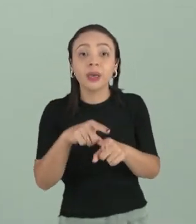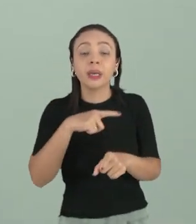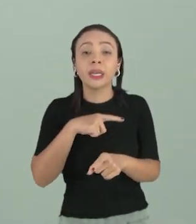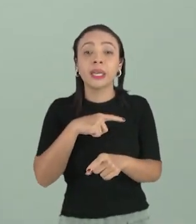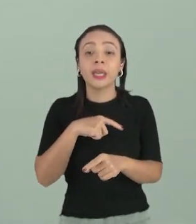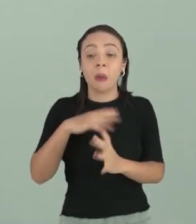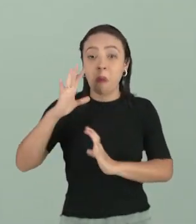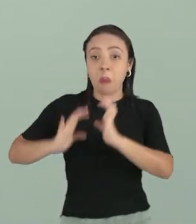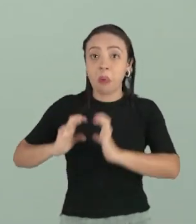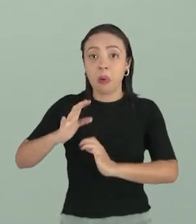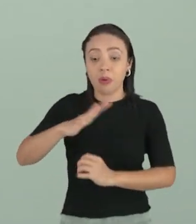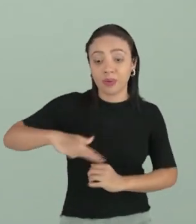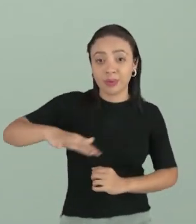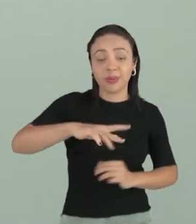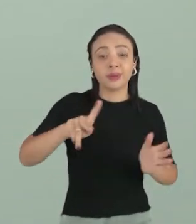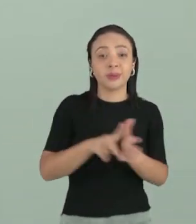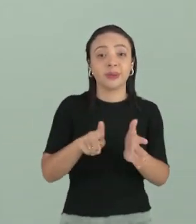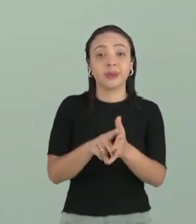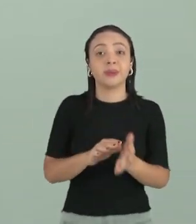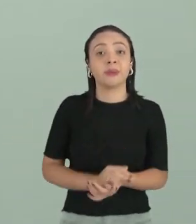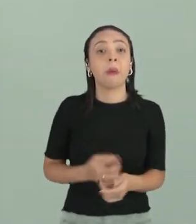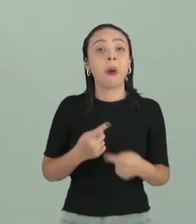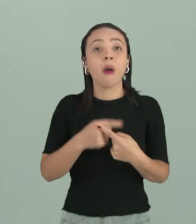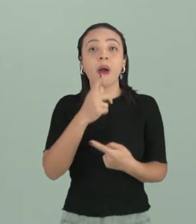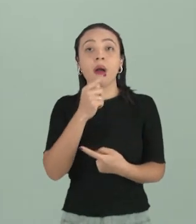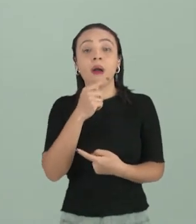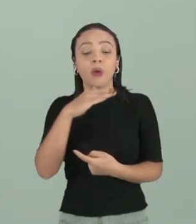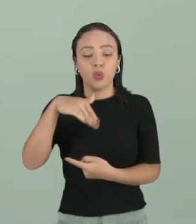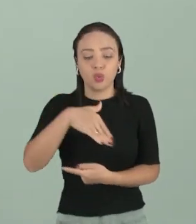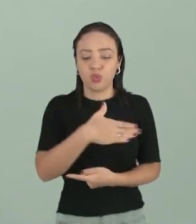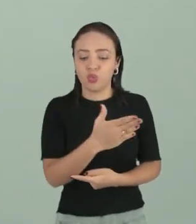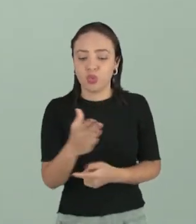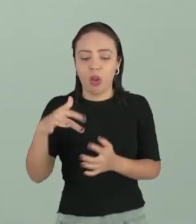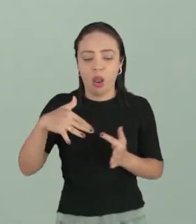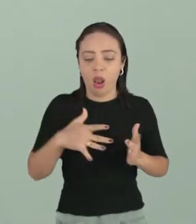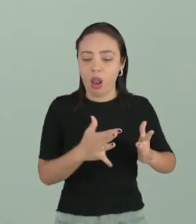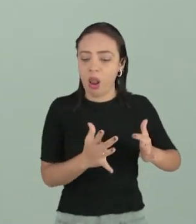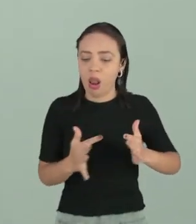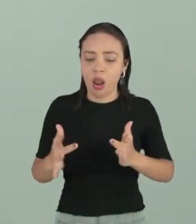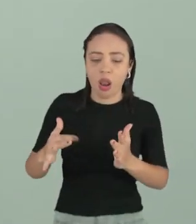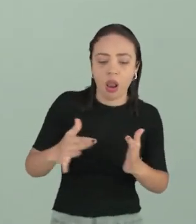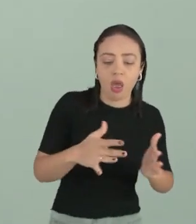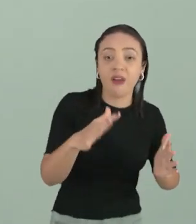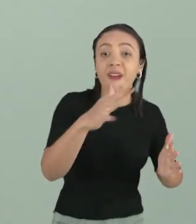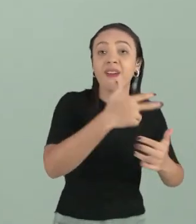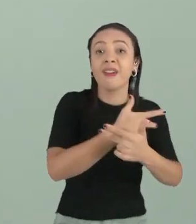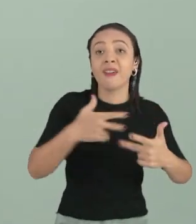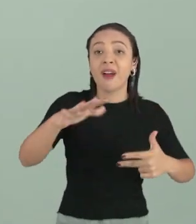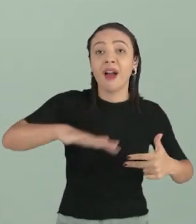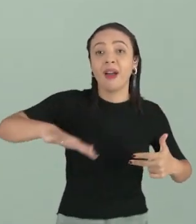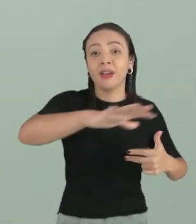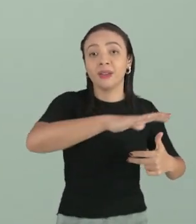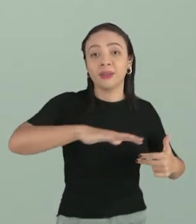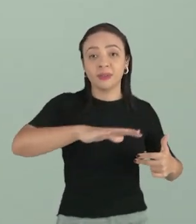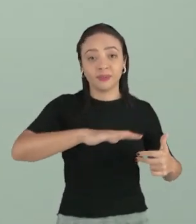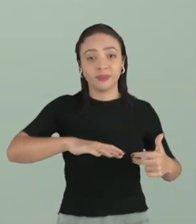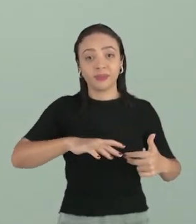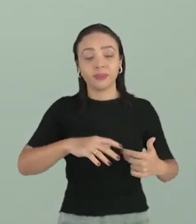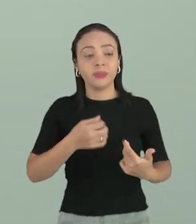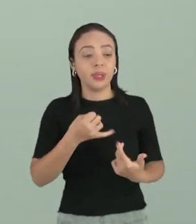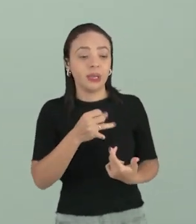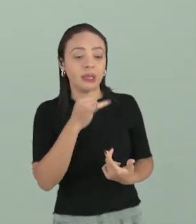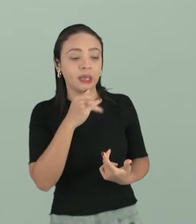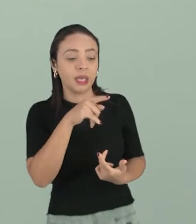eles mesmos, porque uma água passa por vários territórios e isso muitas vezes traz implicação. Quando um faz